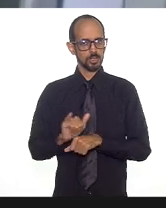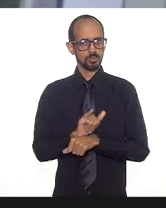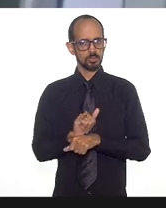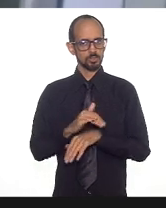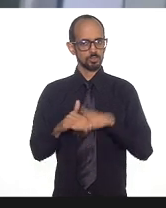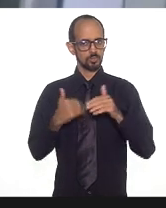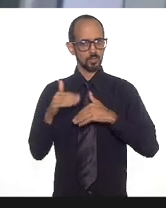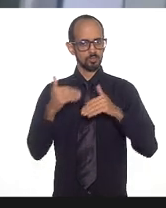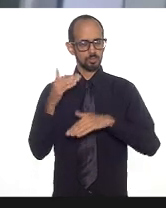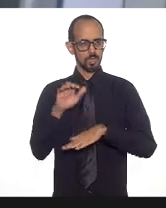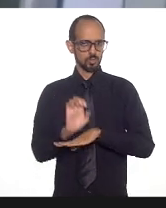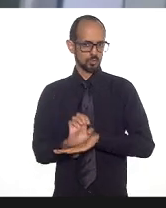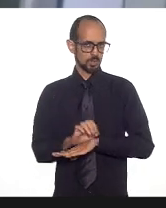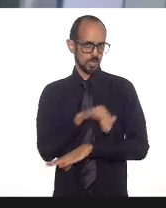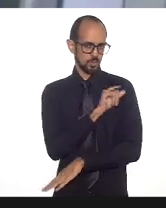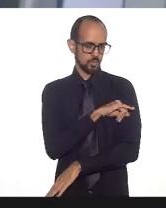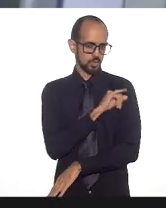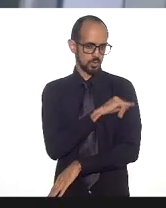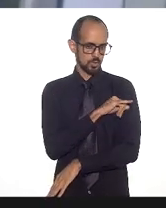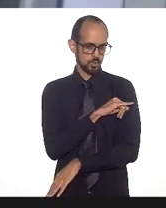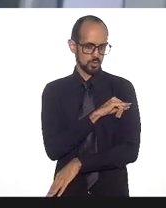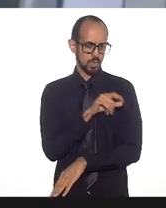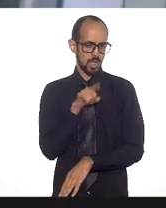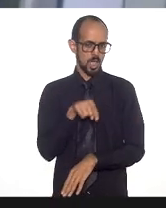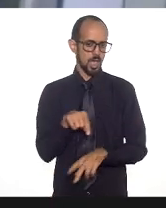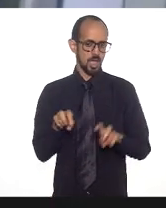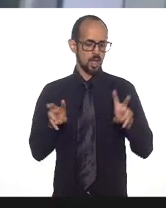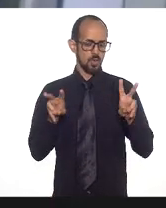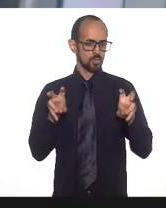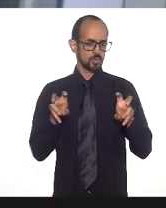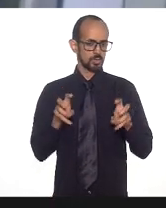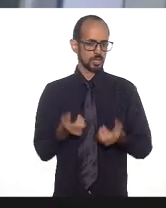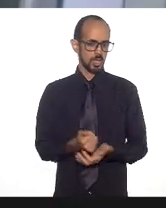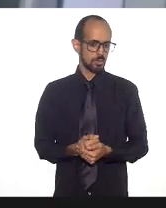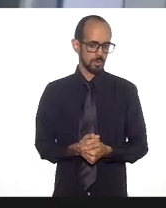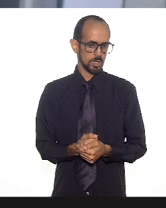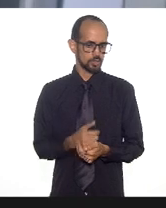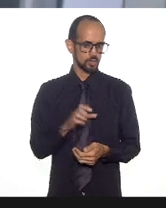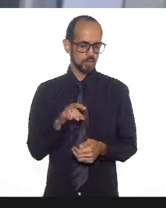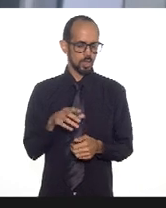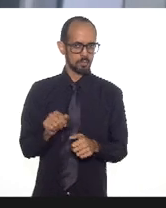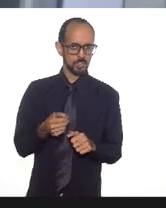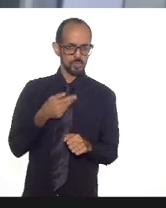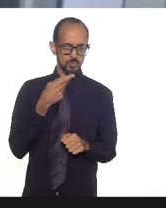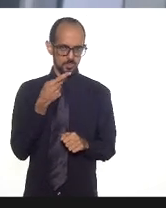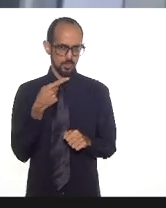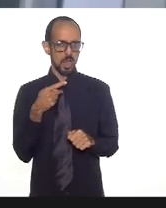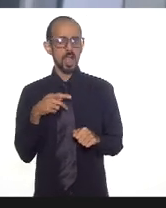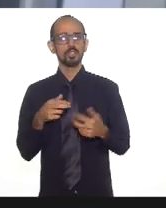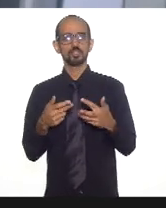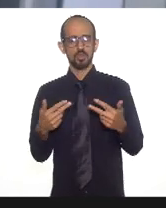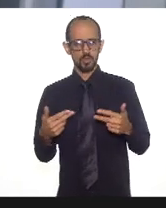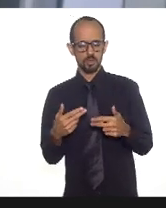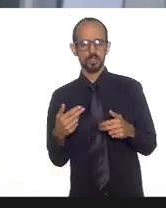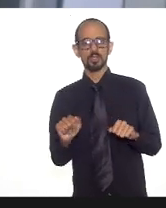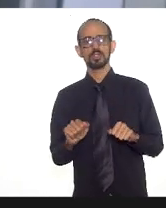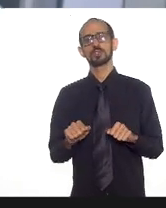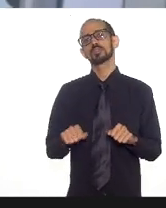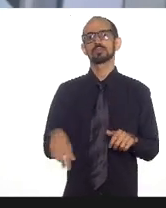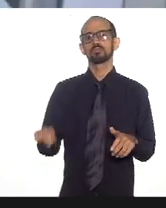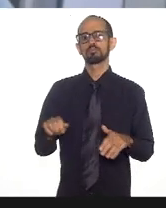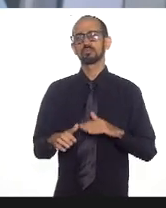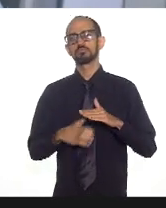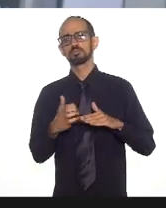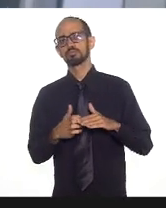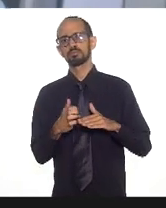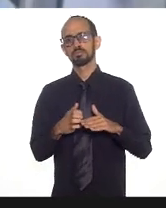Estado. Aí é um tema de audiência, não é para tratar nessa audiência de pautas corporativas, que são muito importantes, da questão propriamente